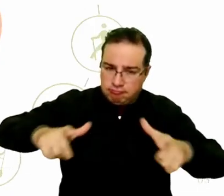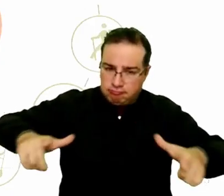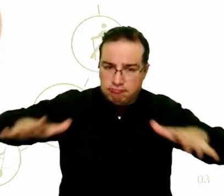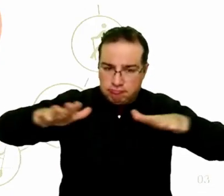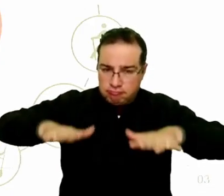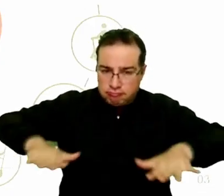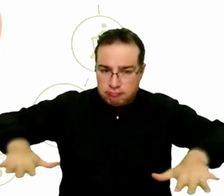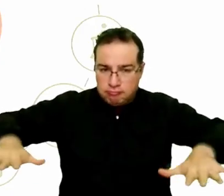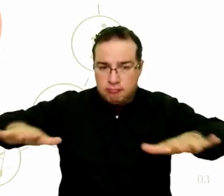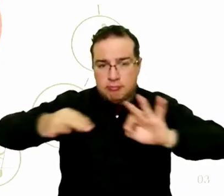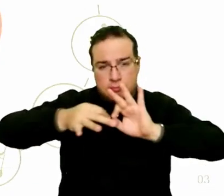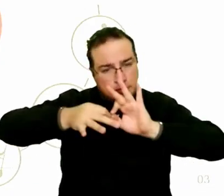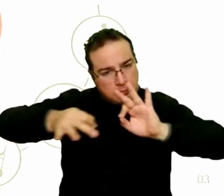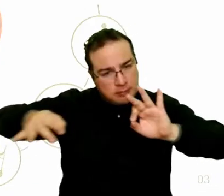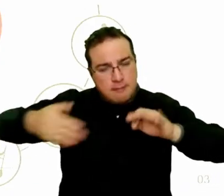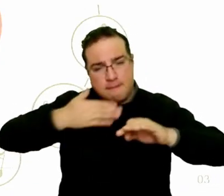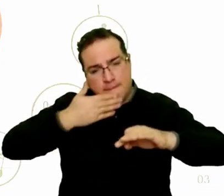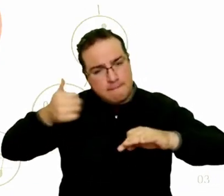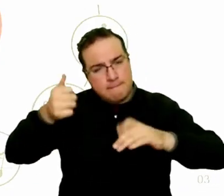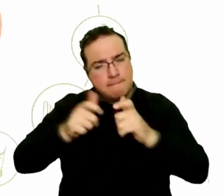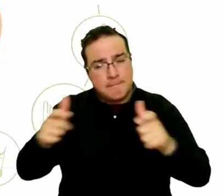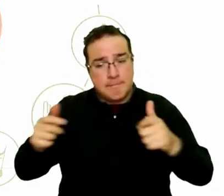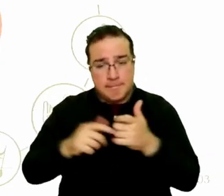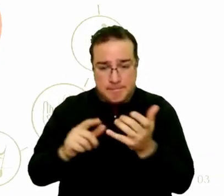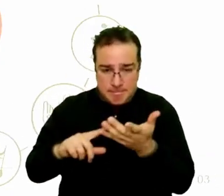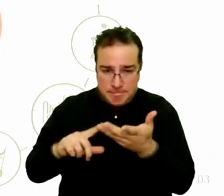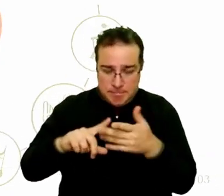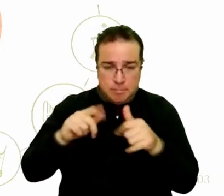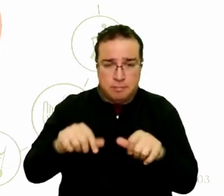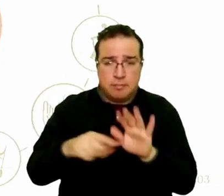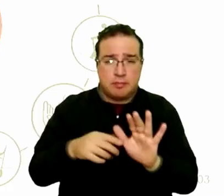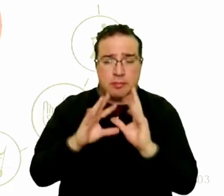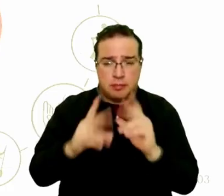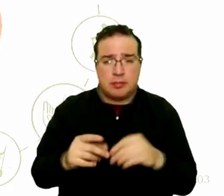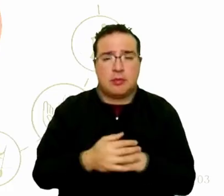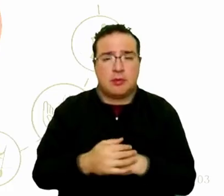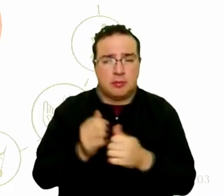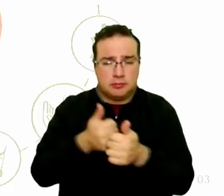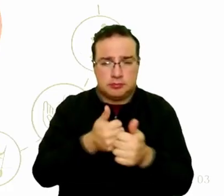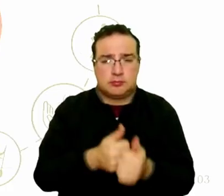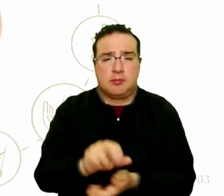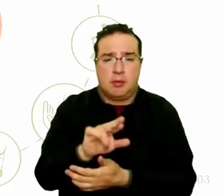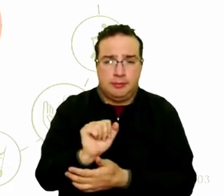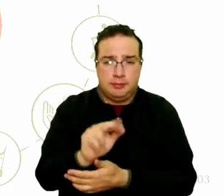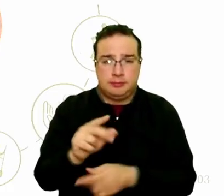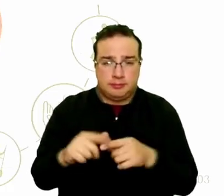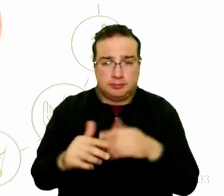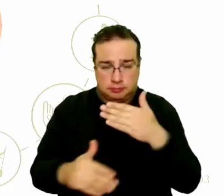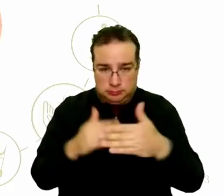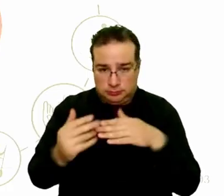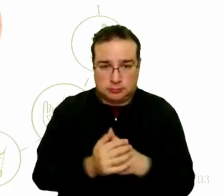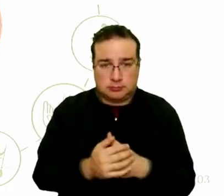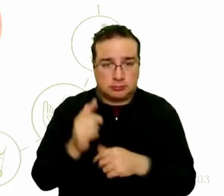gente consiga estender essa melhoria, essa qualidade espacial para todo o entorno do corredor e que isso vá se